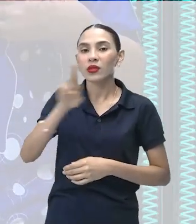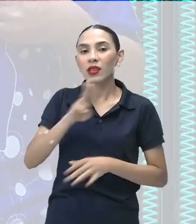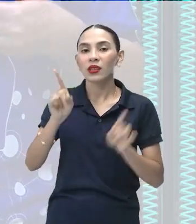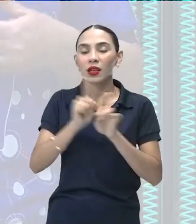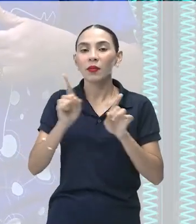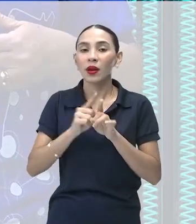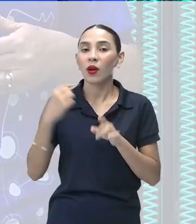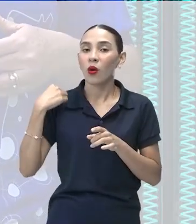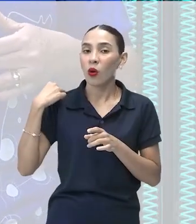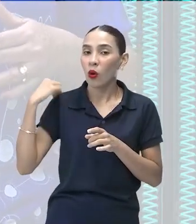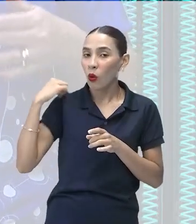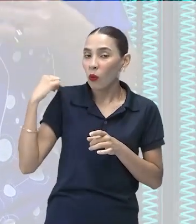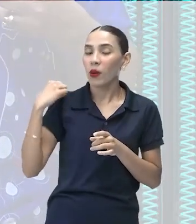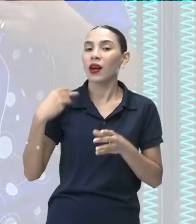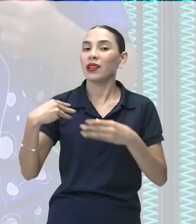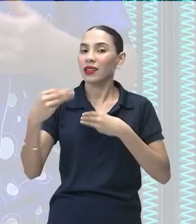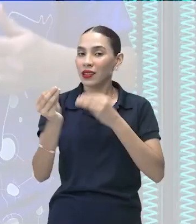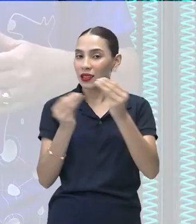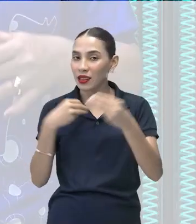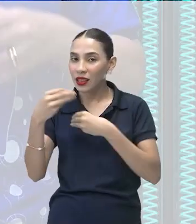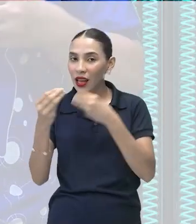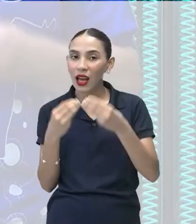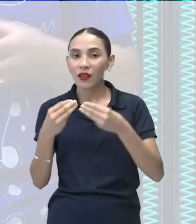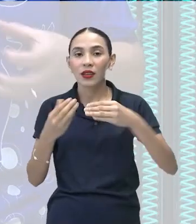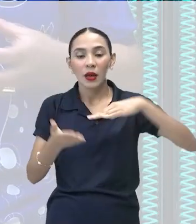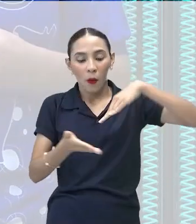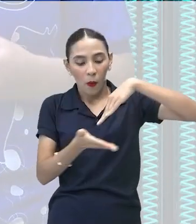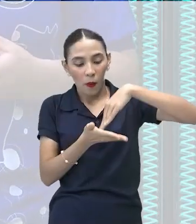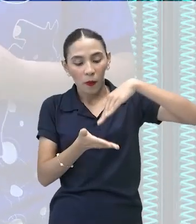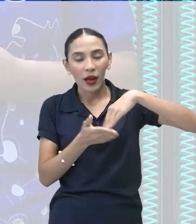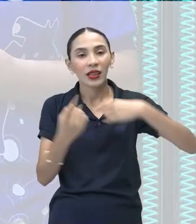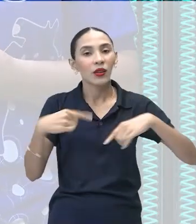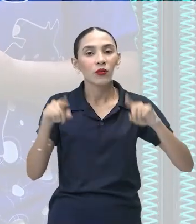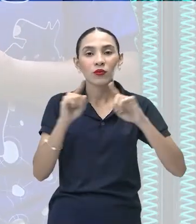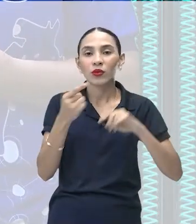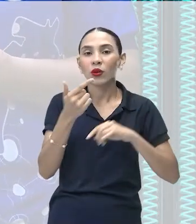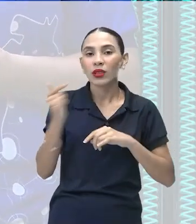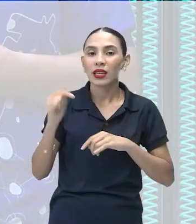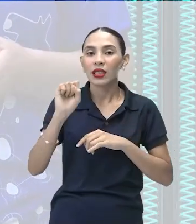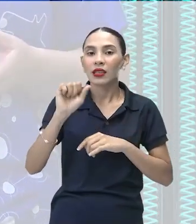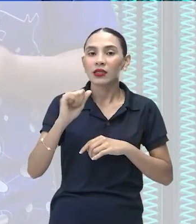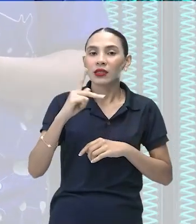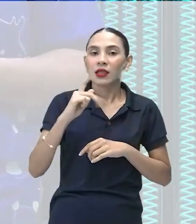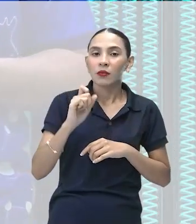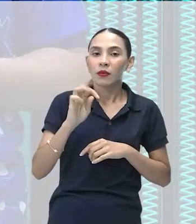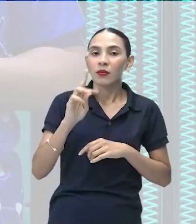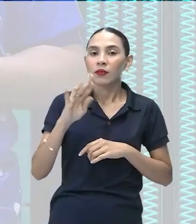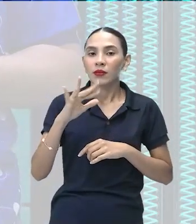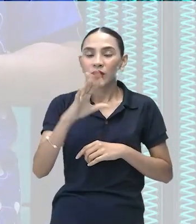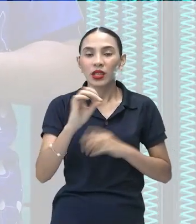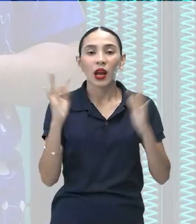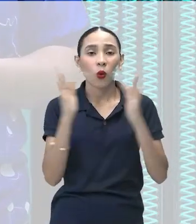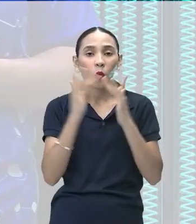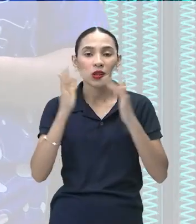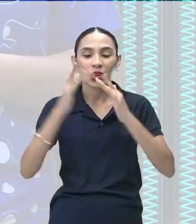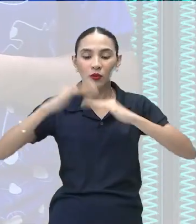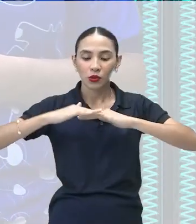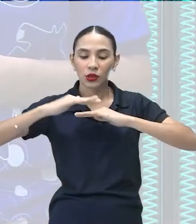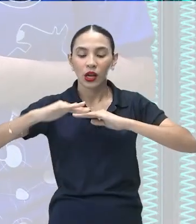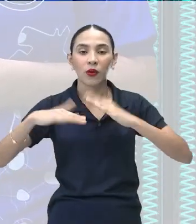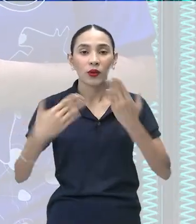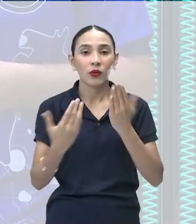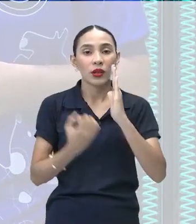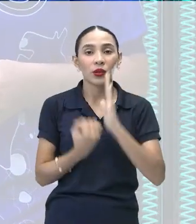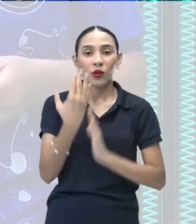uma vestimenta muito mais leve, o pé descalço, essa conexão com o chão. Então, a técnica, né, que desenvolveu